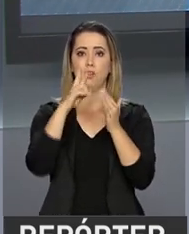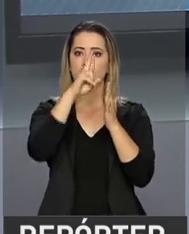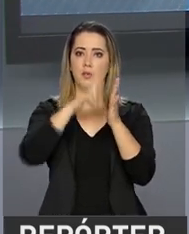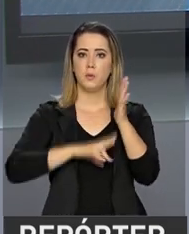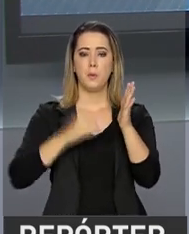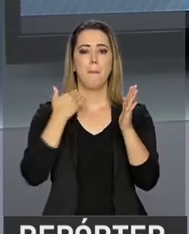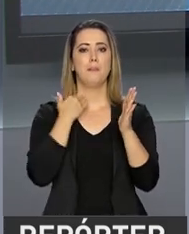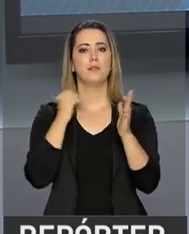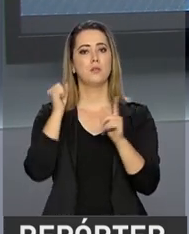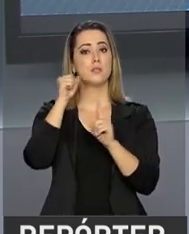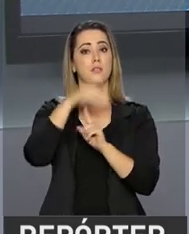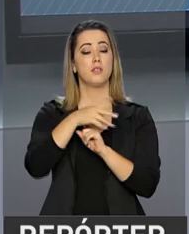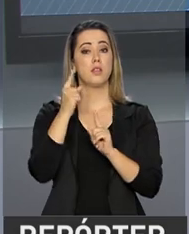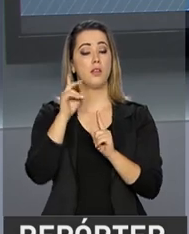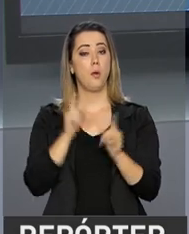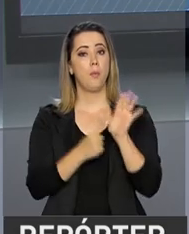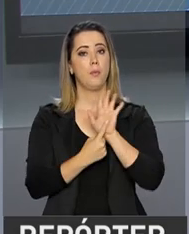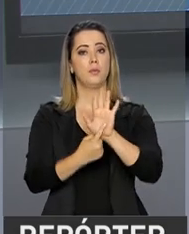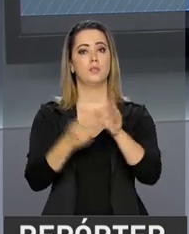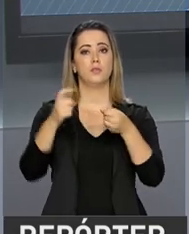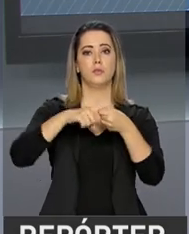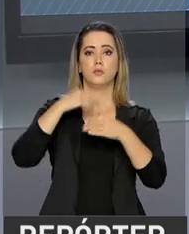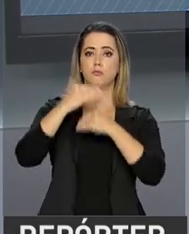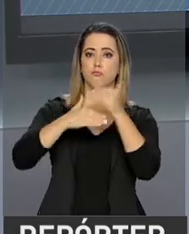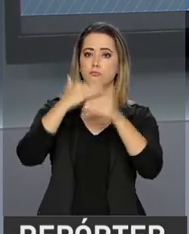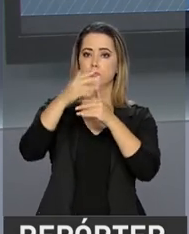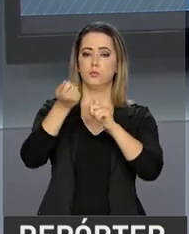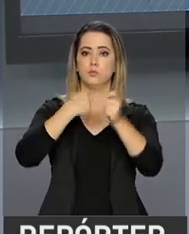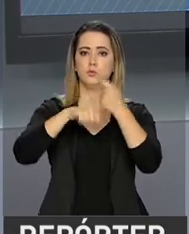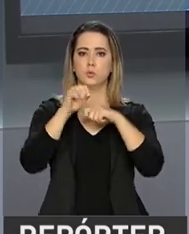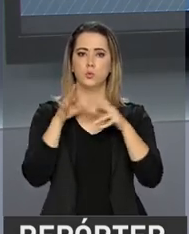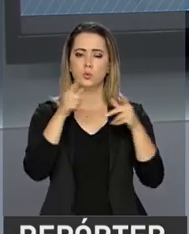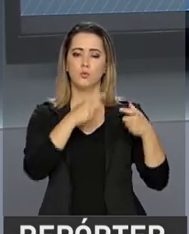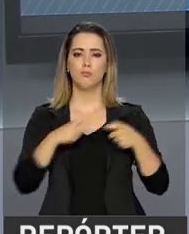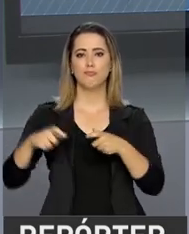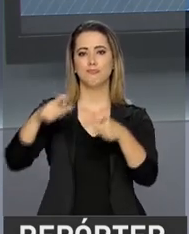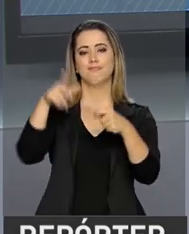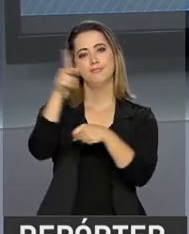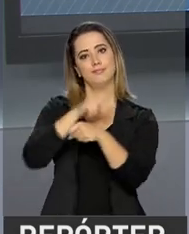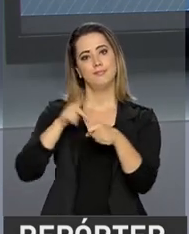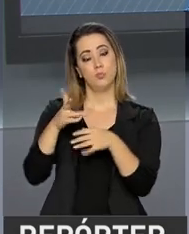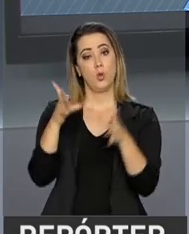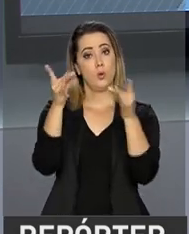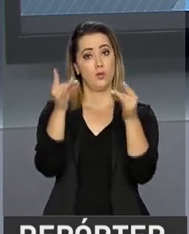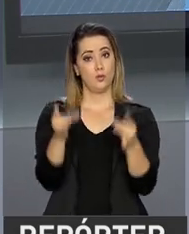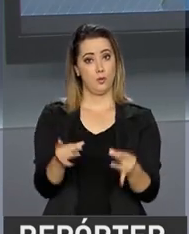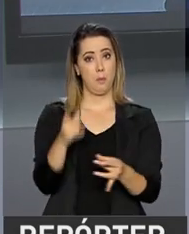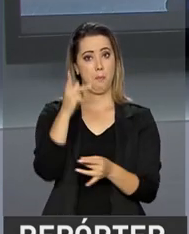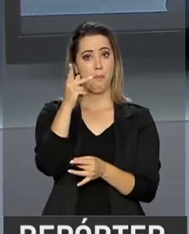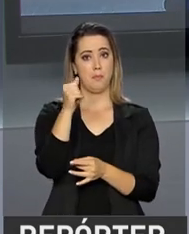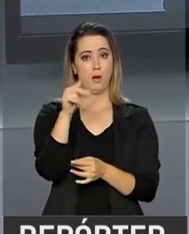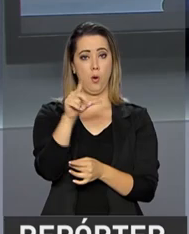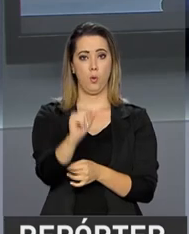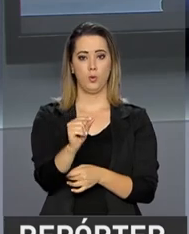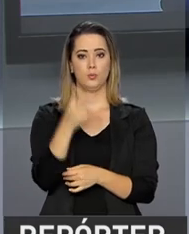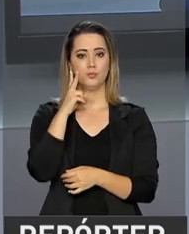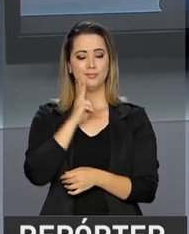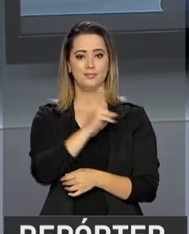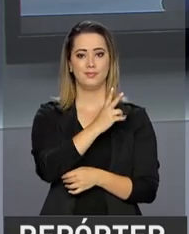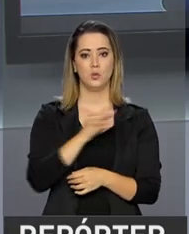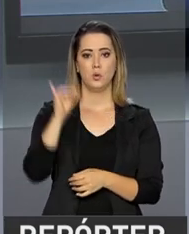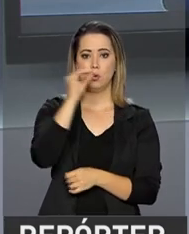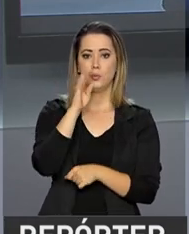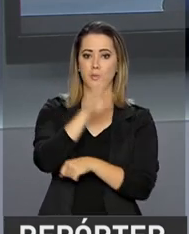relatório do banco central aponta recuperação econômica em todas as regiões do país os detalhes com o repórter paulo la sálvia